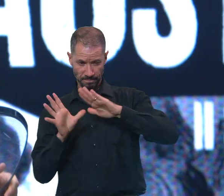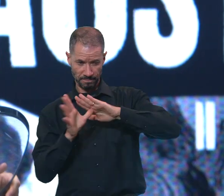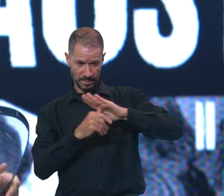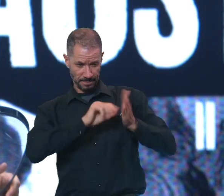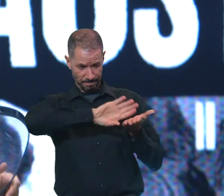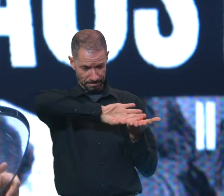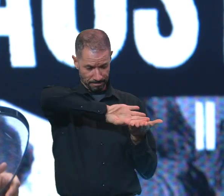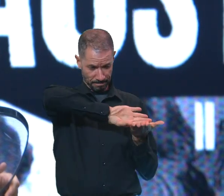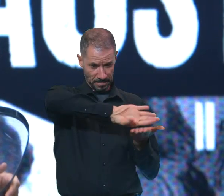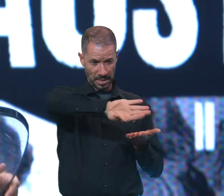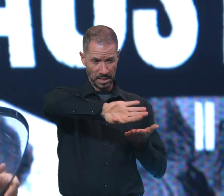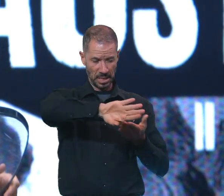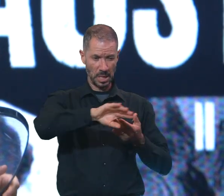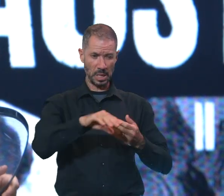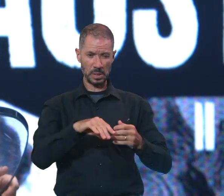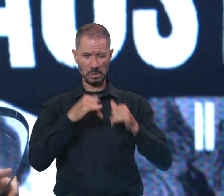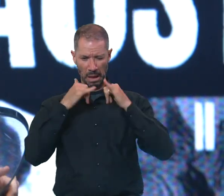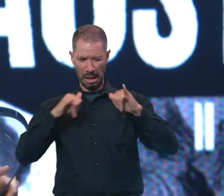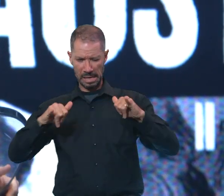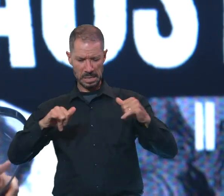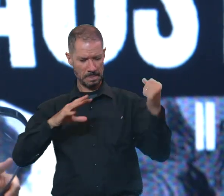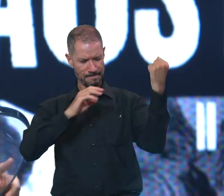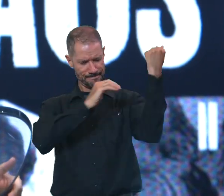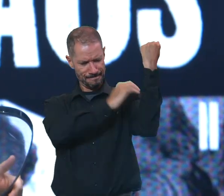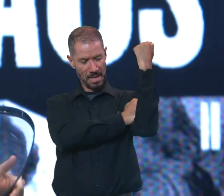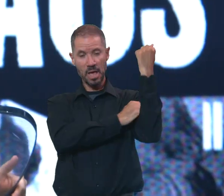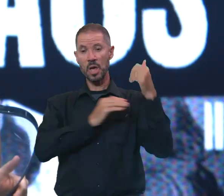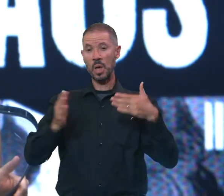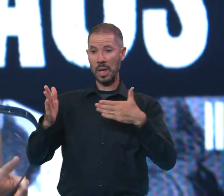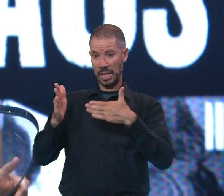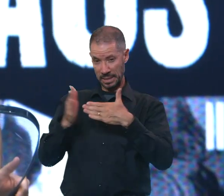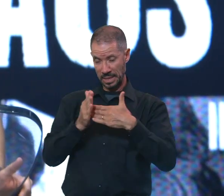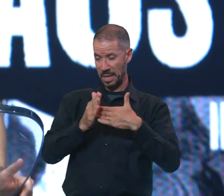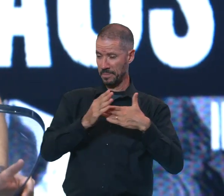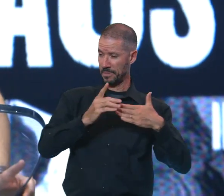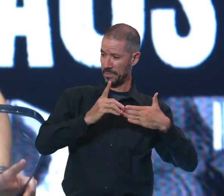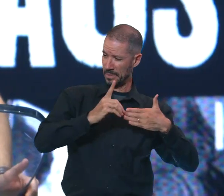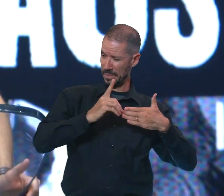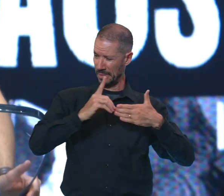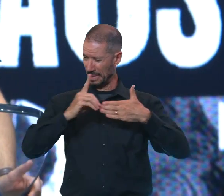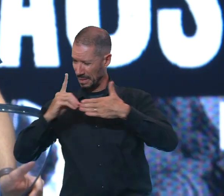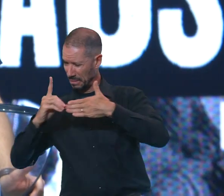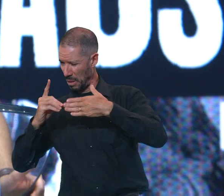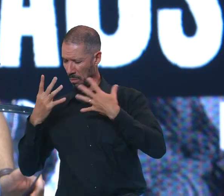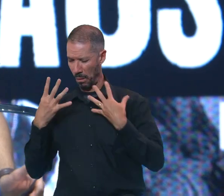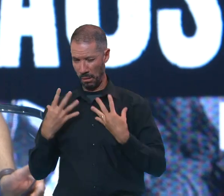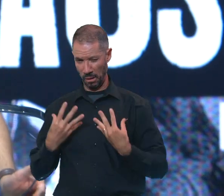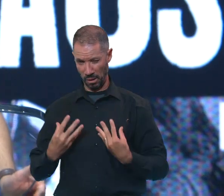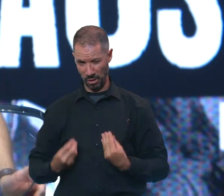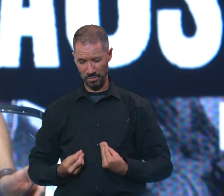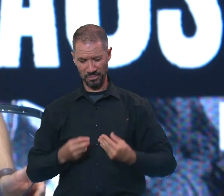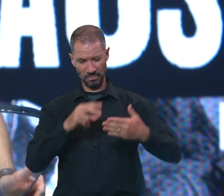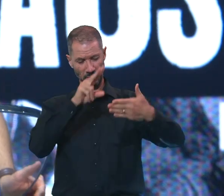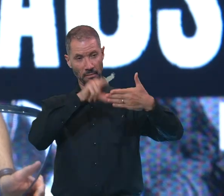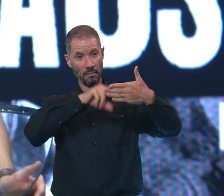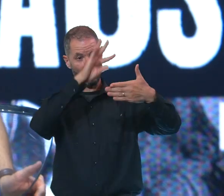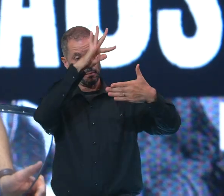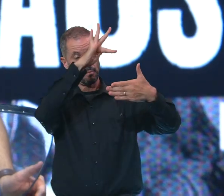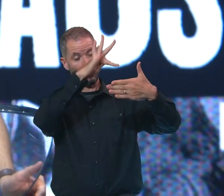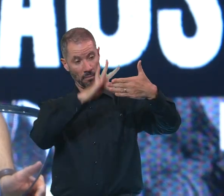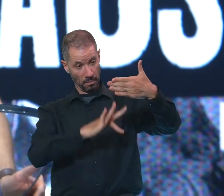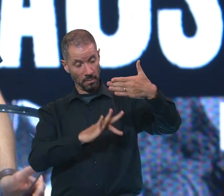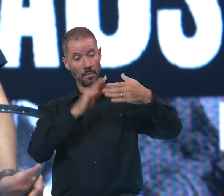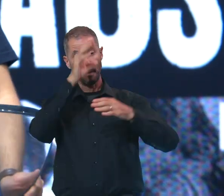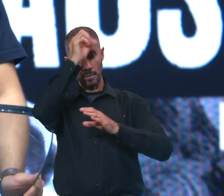as nossas energias e muitas vezes até nos levar à completa exaustão. E hoje eu quero olhar para esse texto junto com você